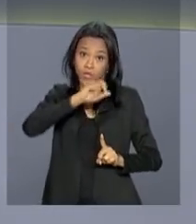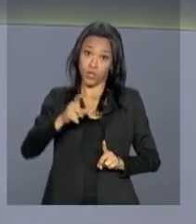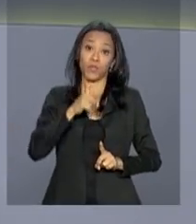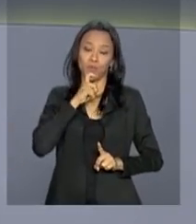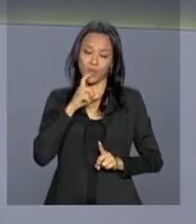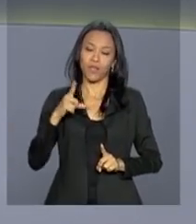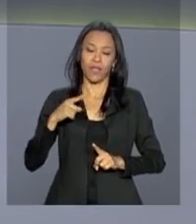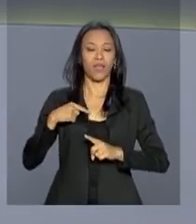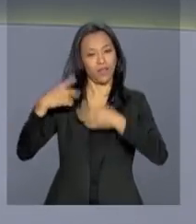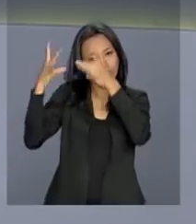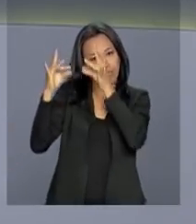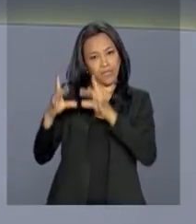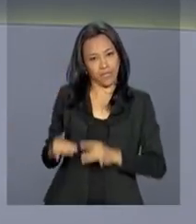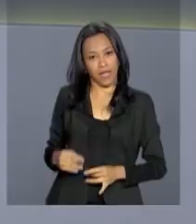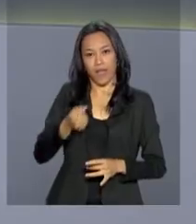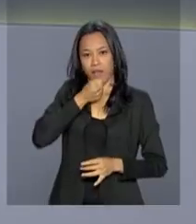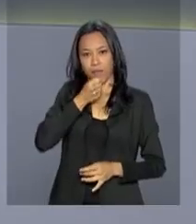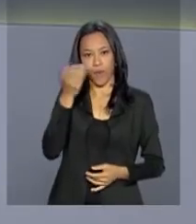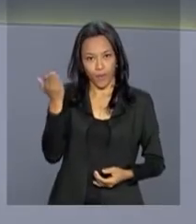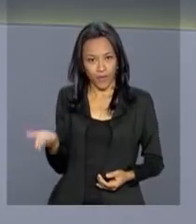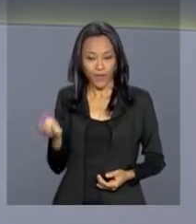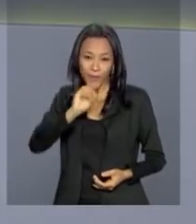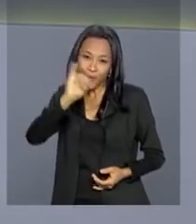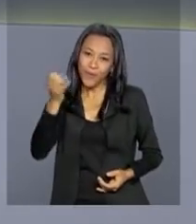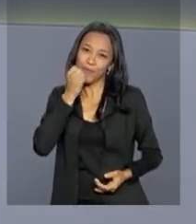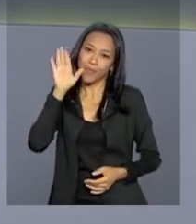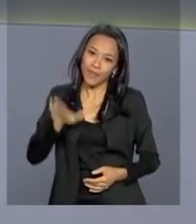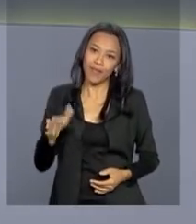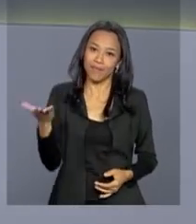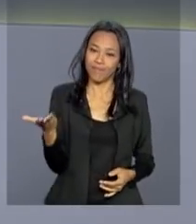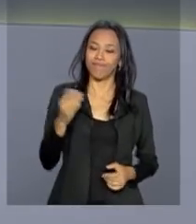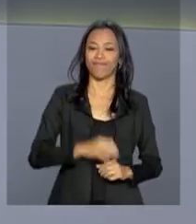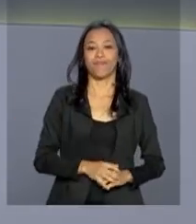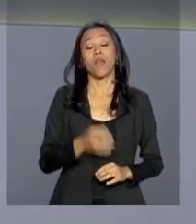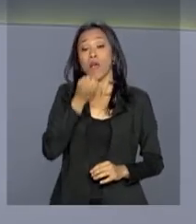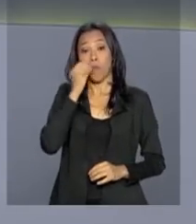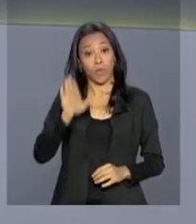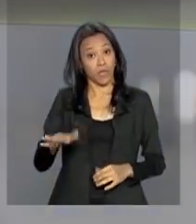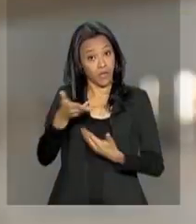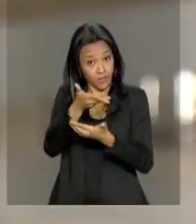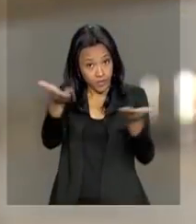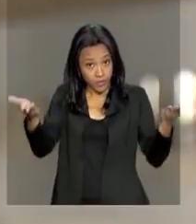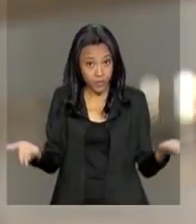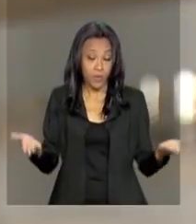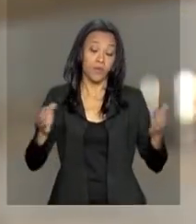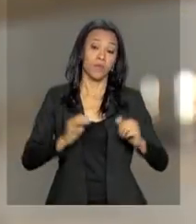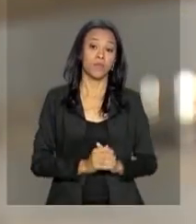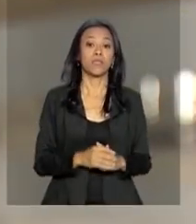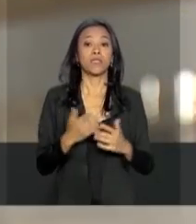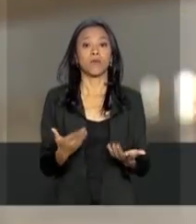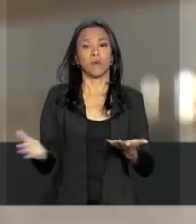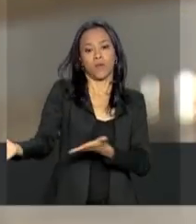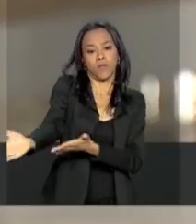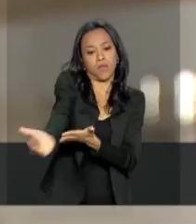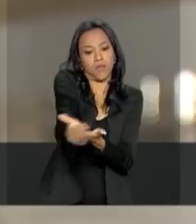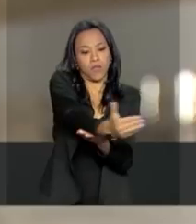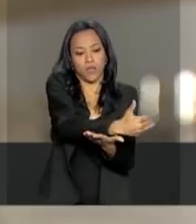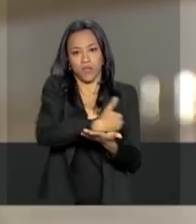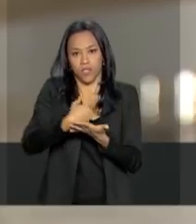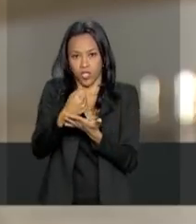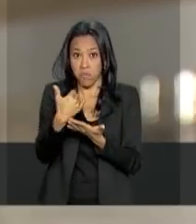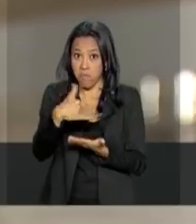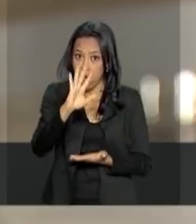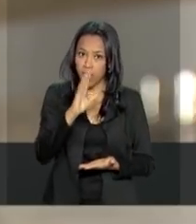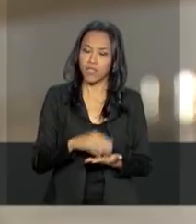pereira tem as informações pra gente eu amei boa tarde pra você boa tarde renata boa tarde a todos os olhos renata arrecadação em julho foi de